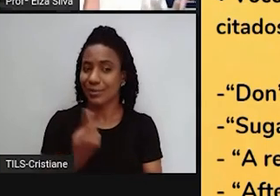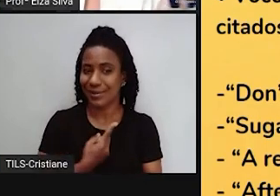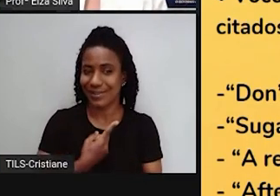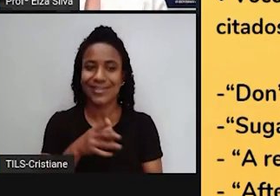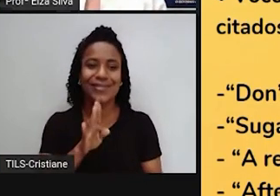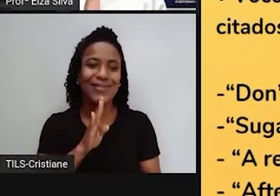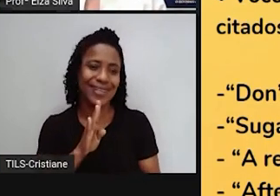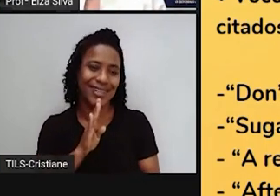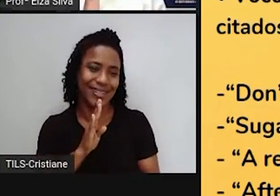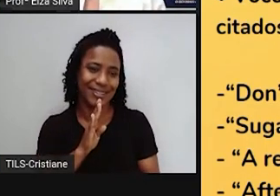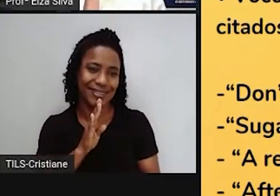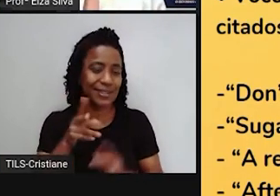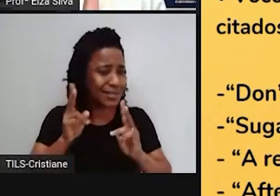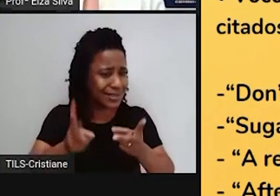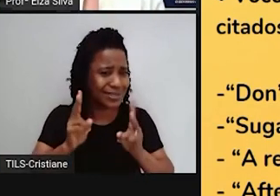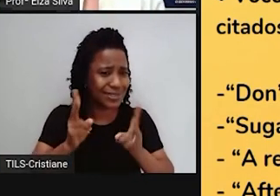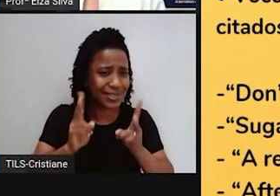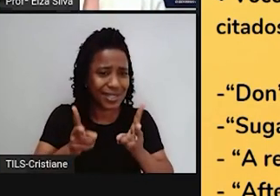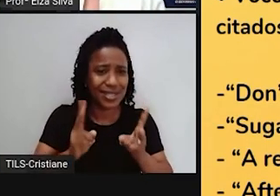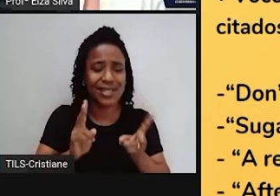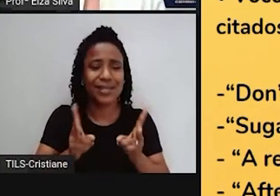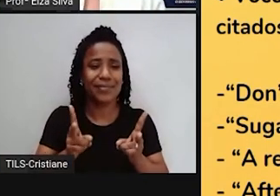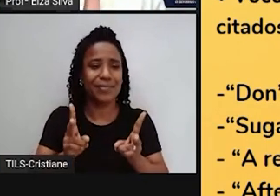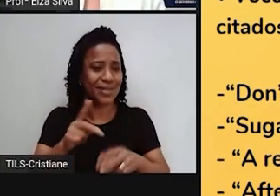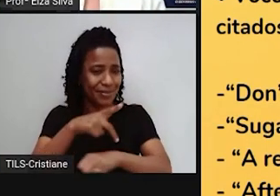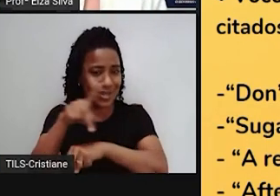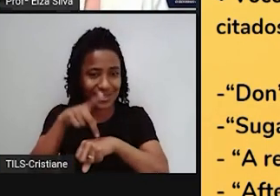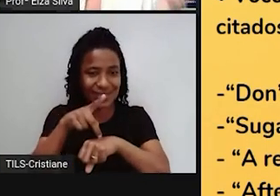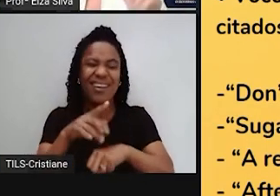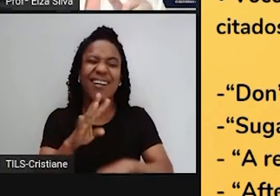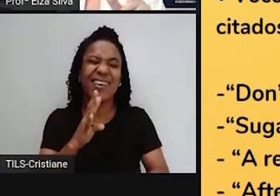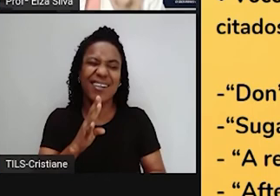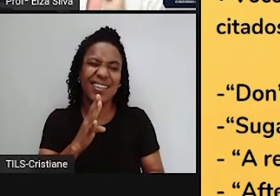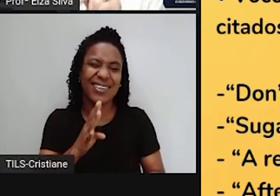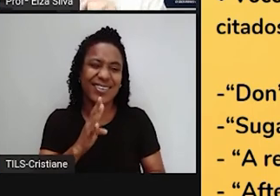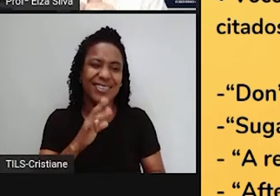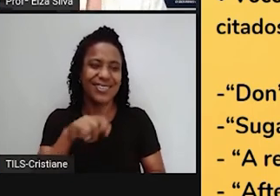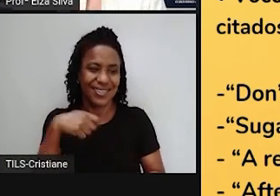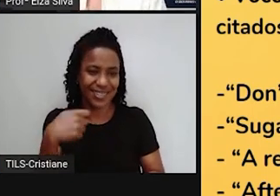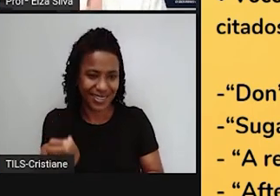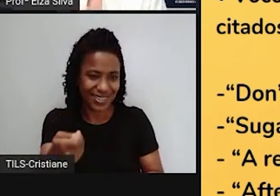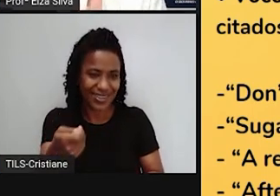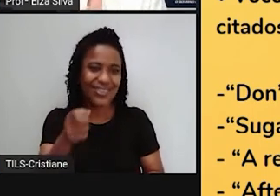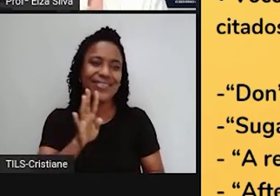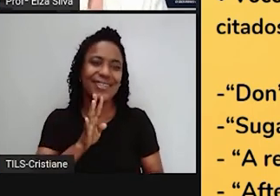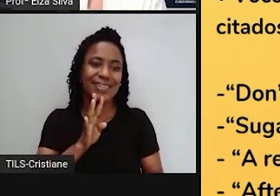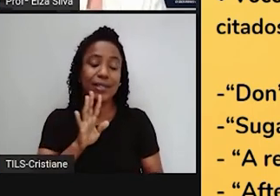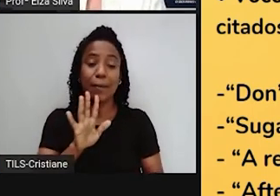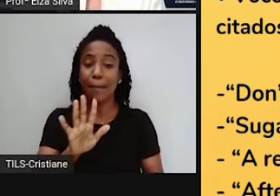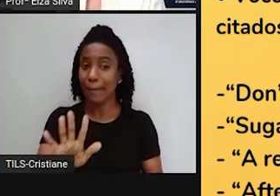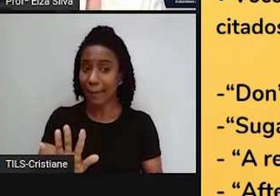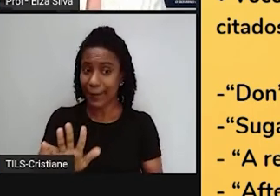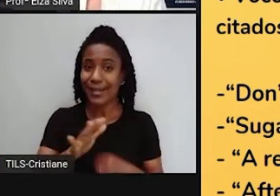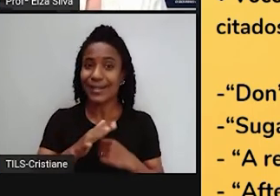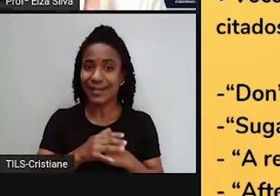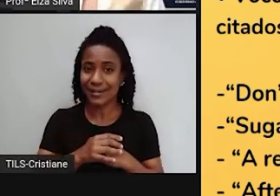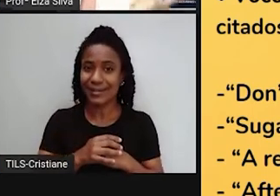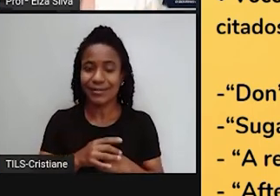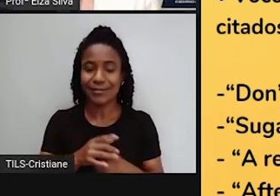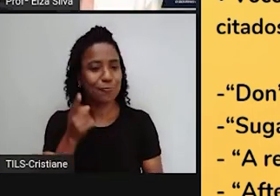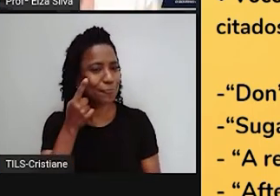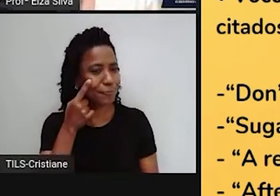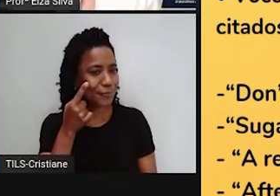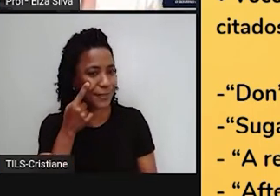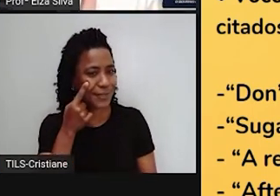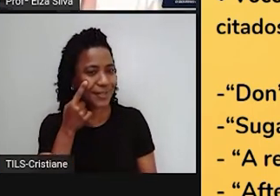gente ouve falar mais na mídia, por exemplo. Mas eu acho que vocês ficaram surpresos quando eu